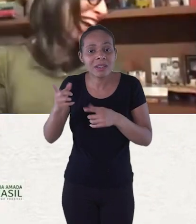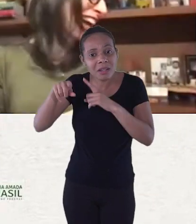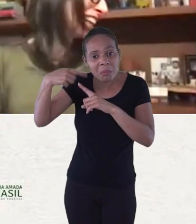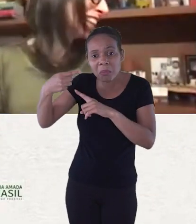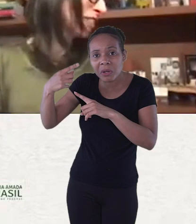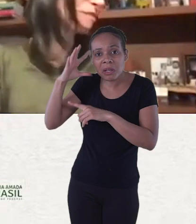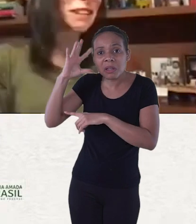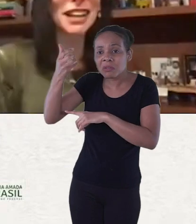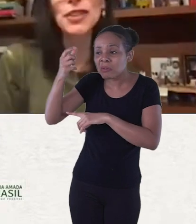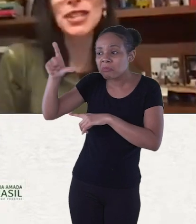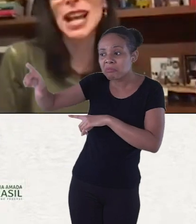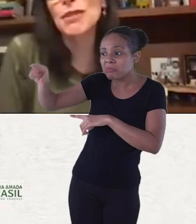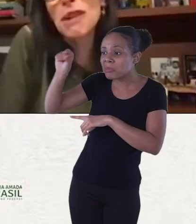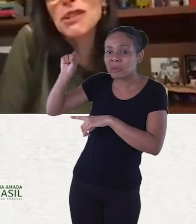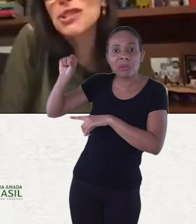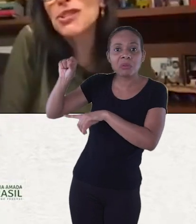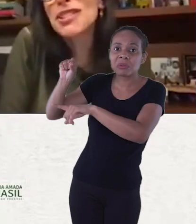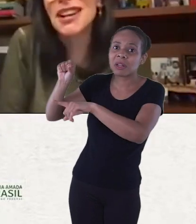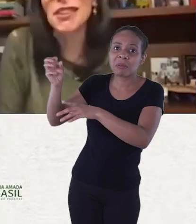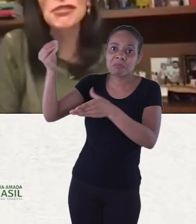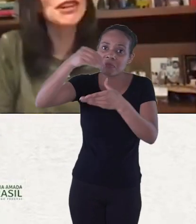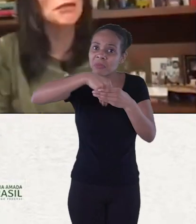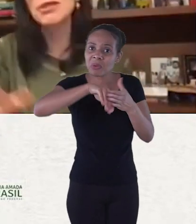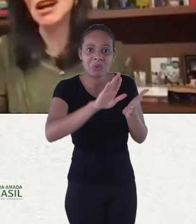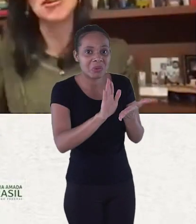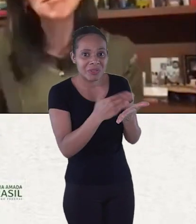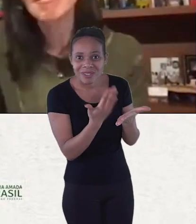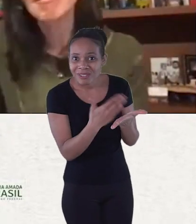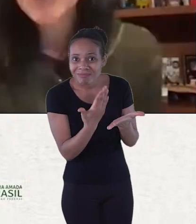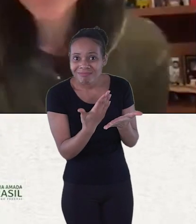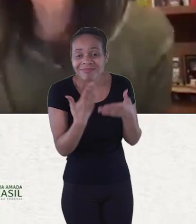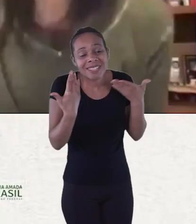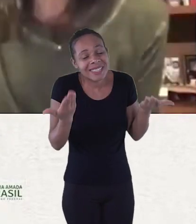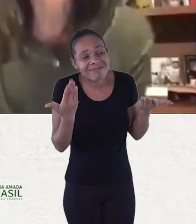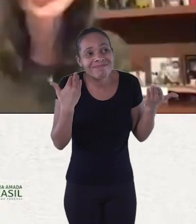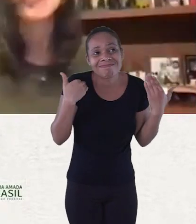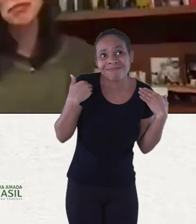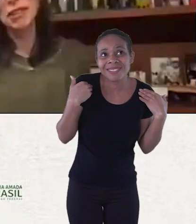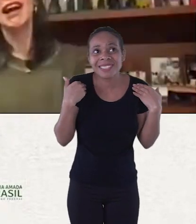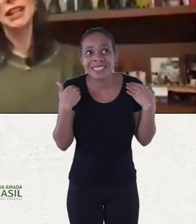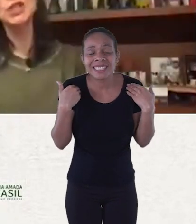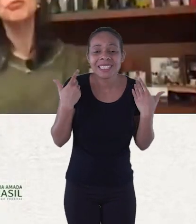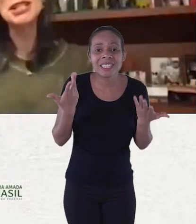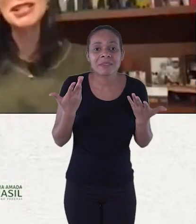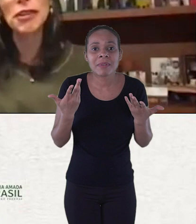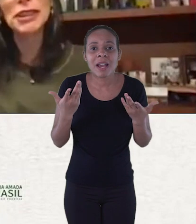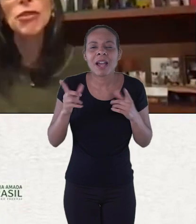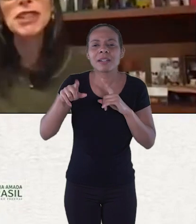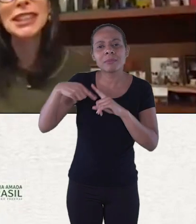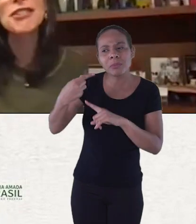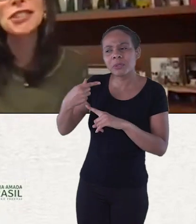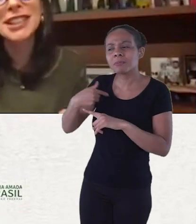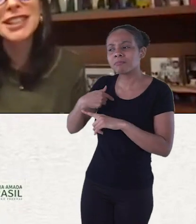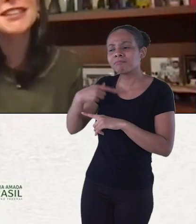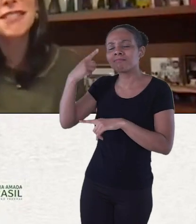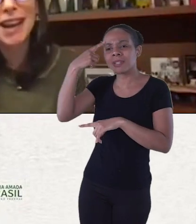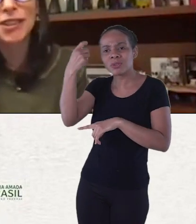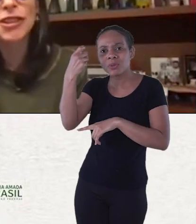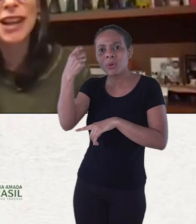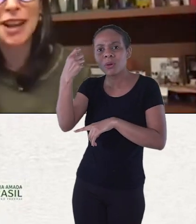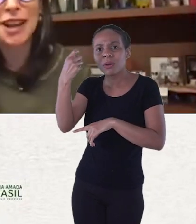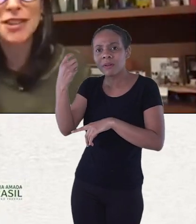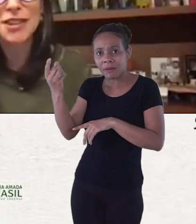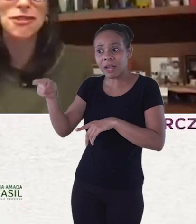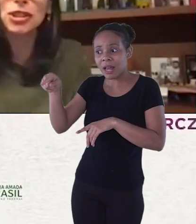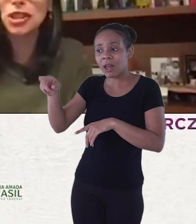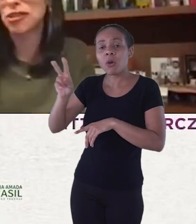falou. Aí fizemos uma discussão e falamos, não, o Nina Rodrigues vai ficar na exposição. Então, o Nina Rodrigues é